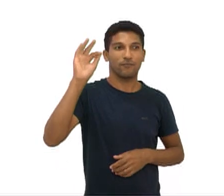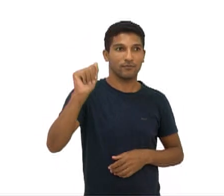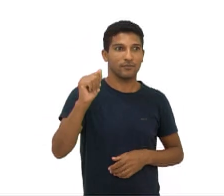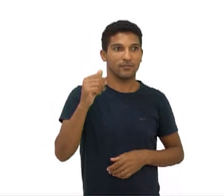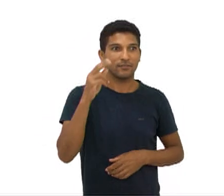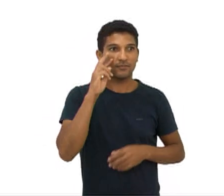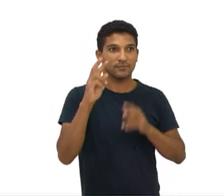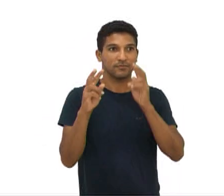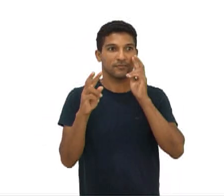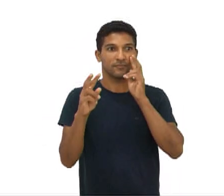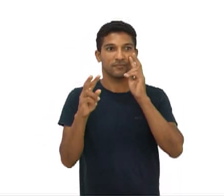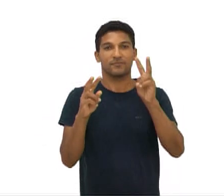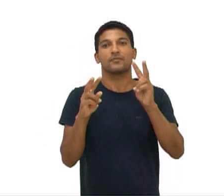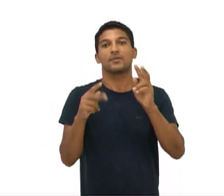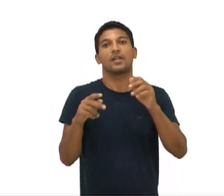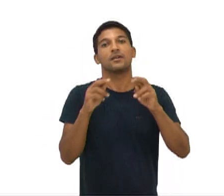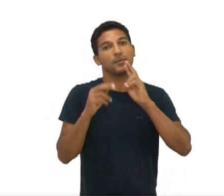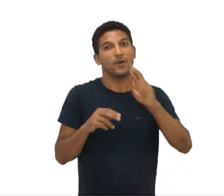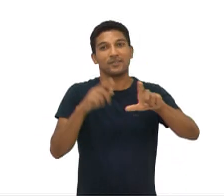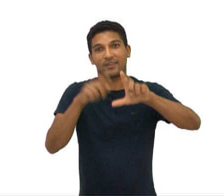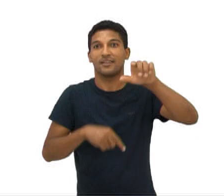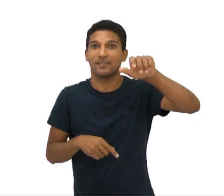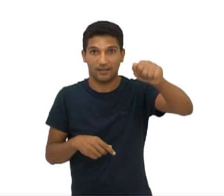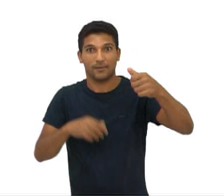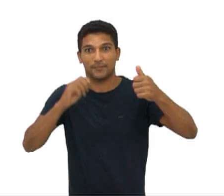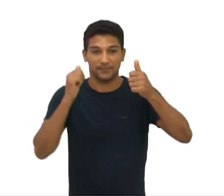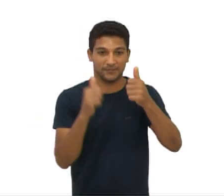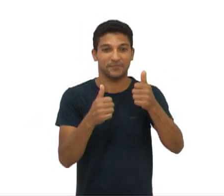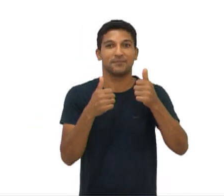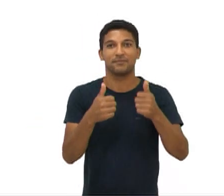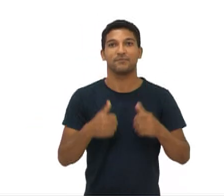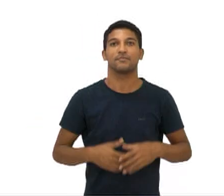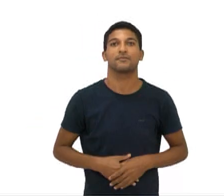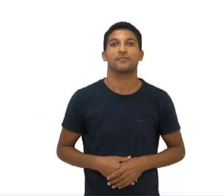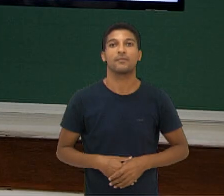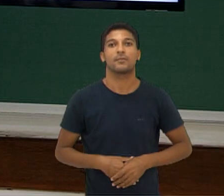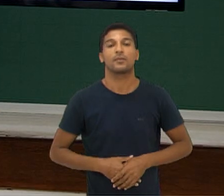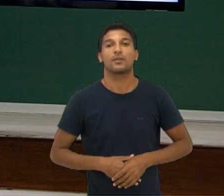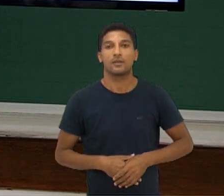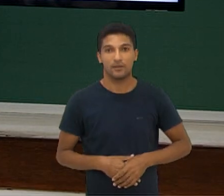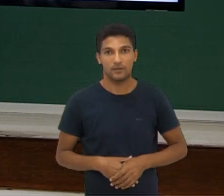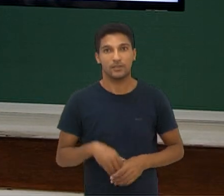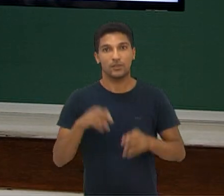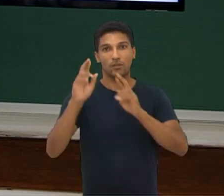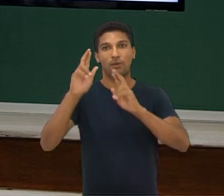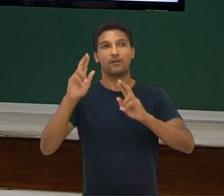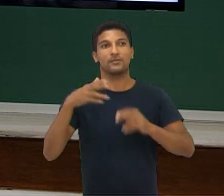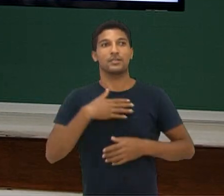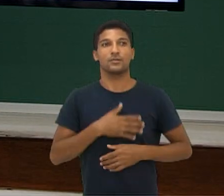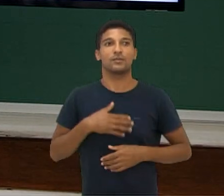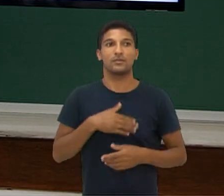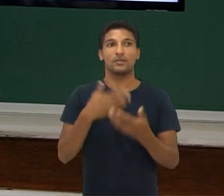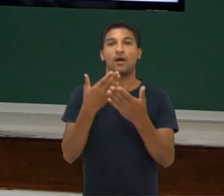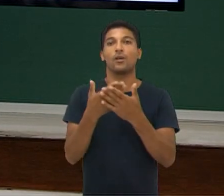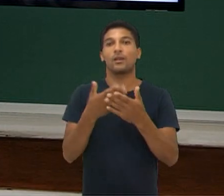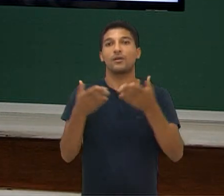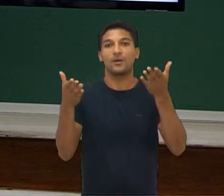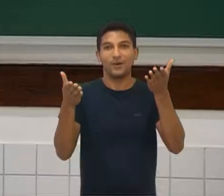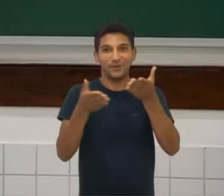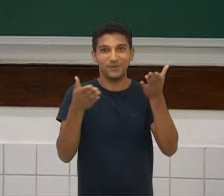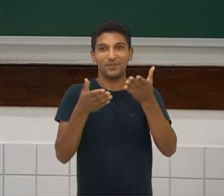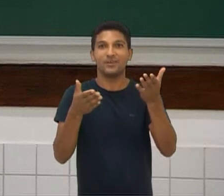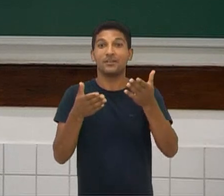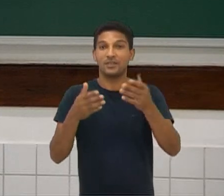a resposta, letra A. Tá bom? Beleza? Espero que vocês tenham gostado da aula de hoje, tá bom? A aula de hoje, então, que